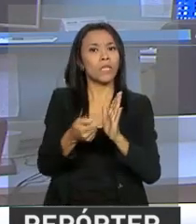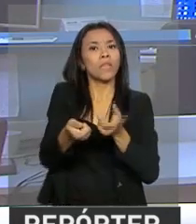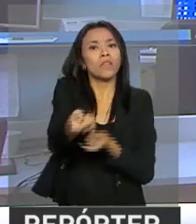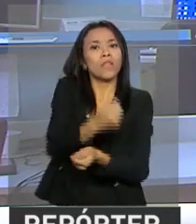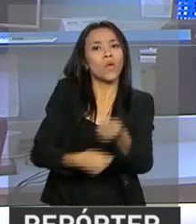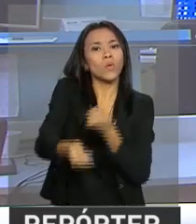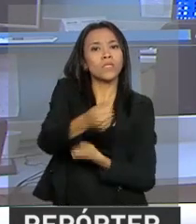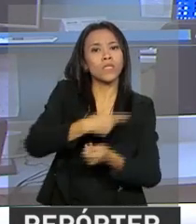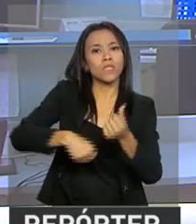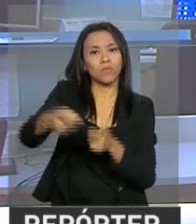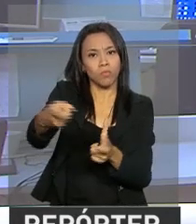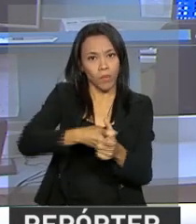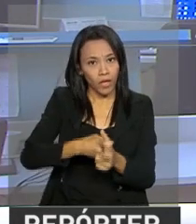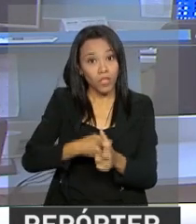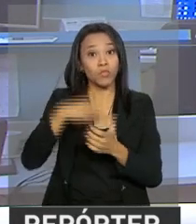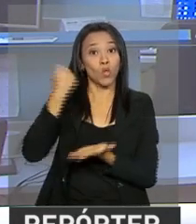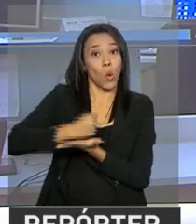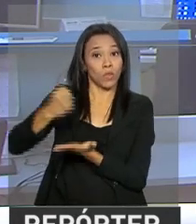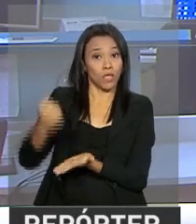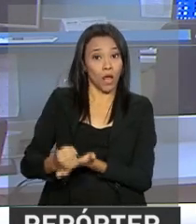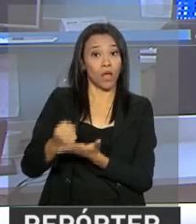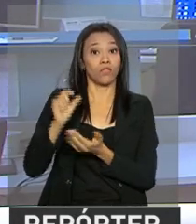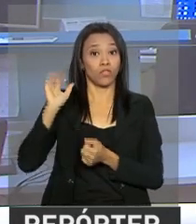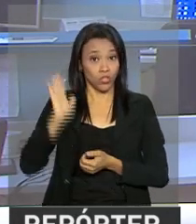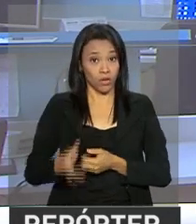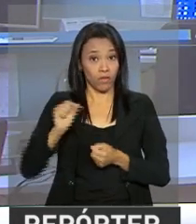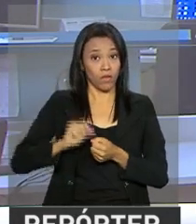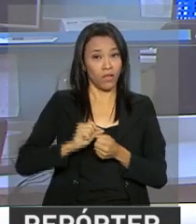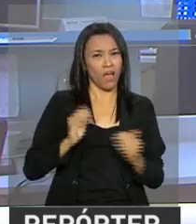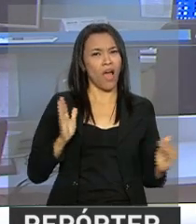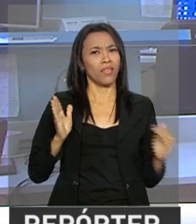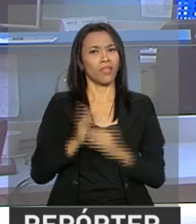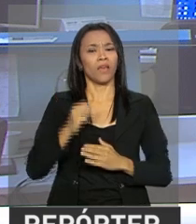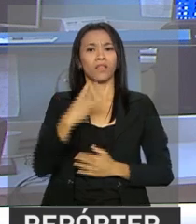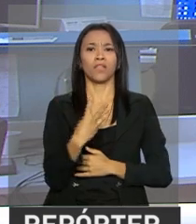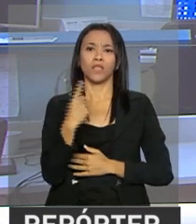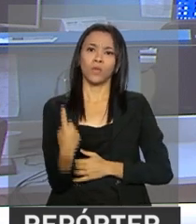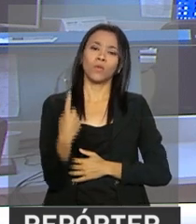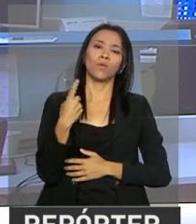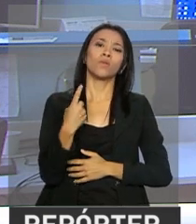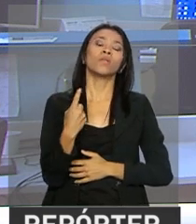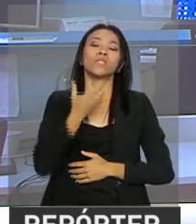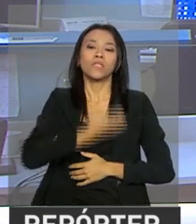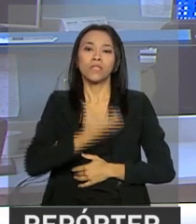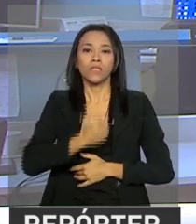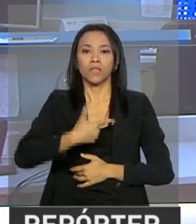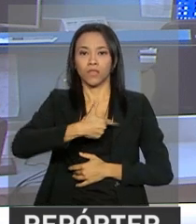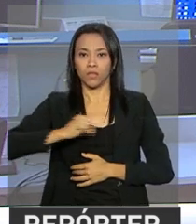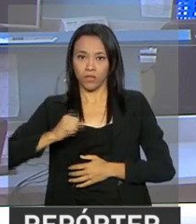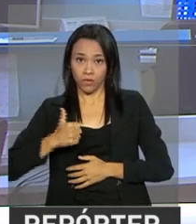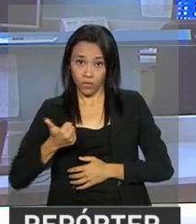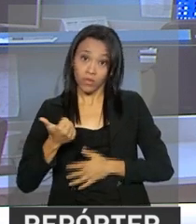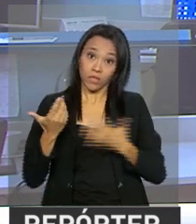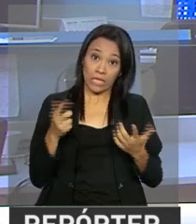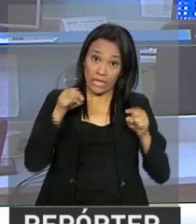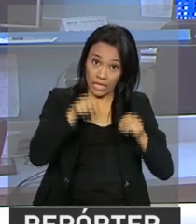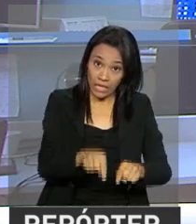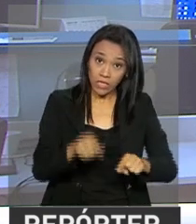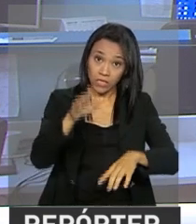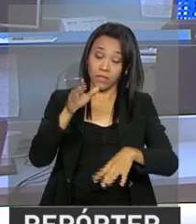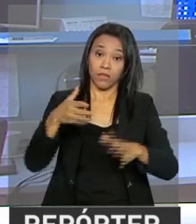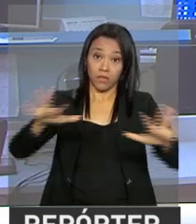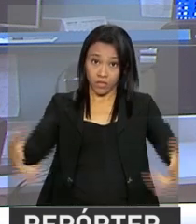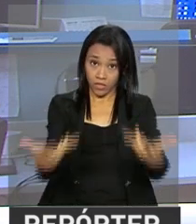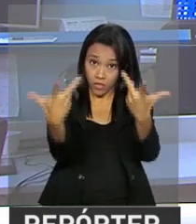produtores rurais de contratos feitos até 31 de dezembro de 2011. Na cerimônia, o presidente Temer destacou